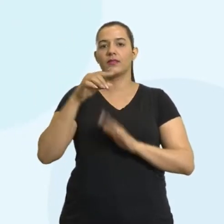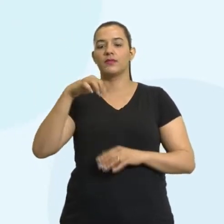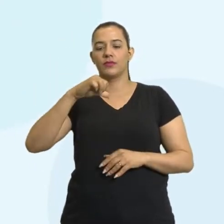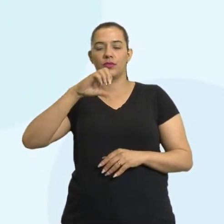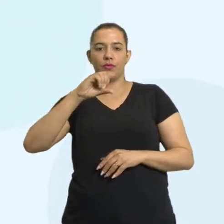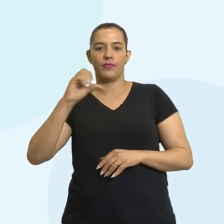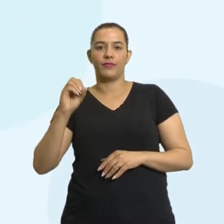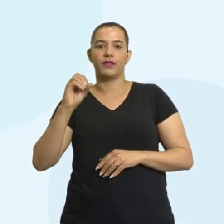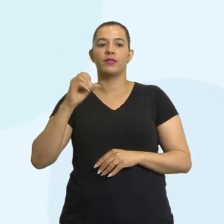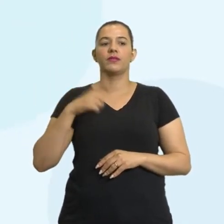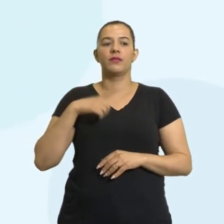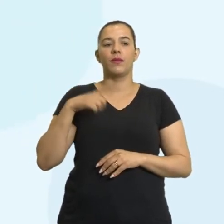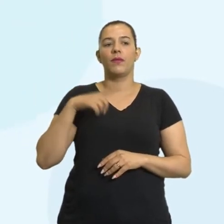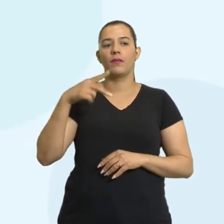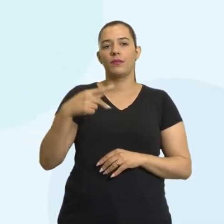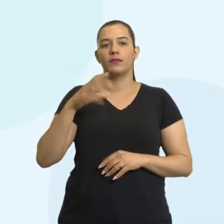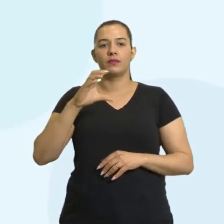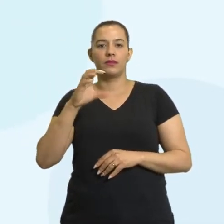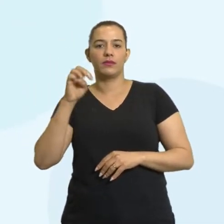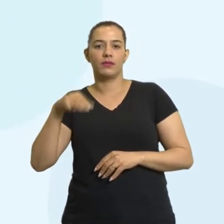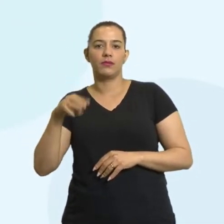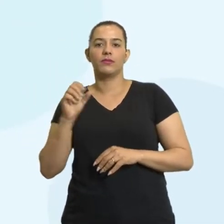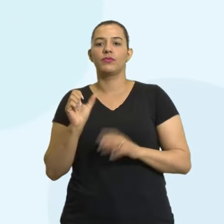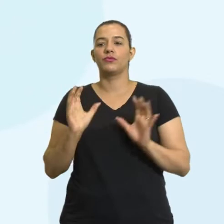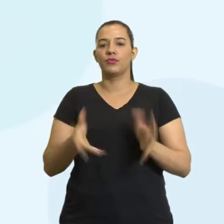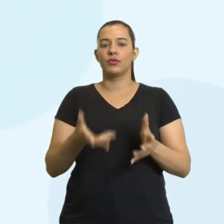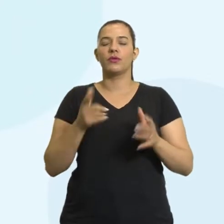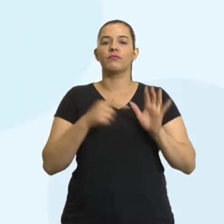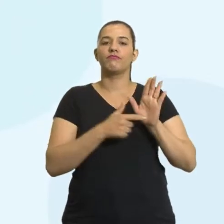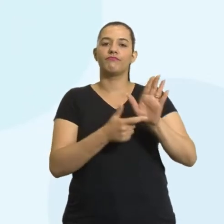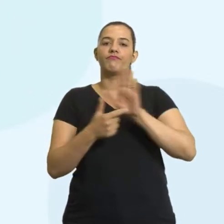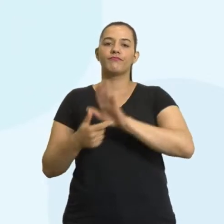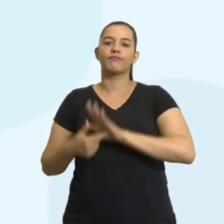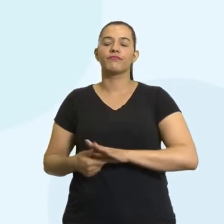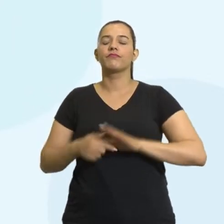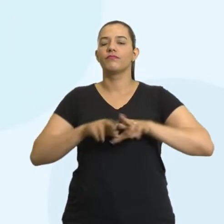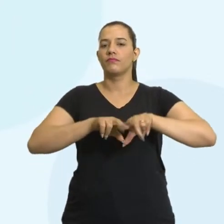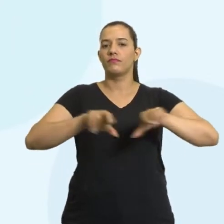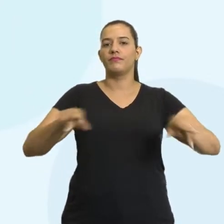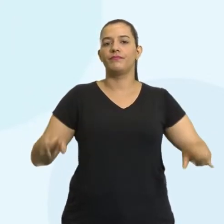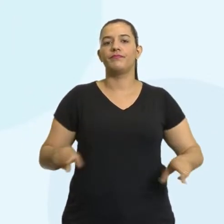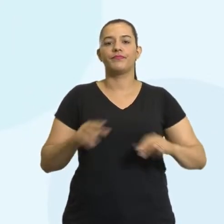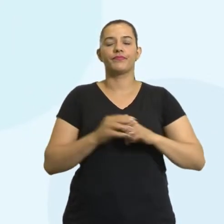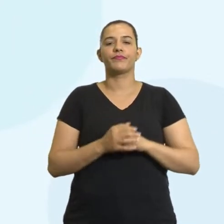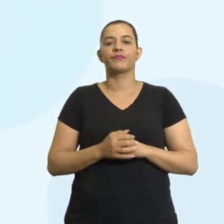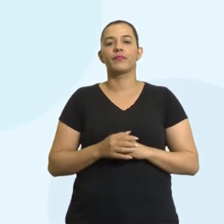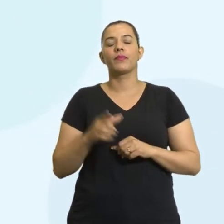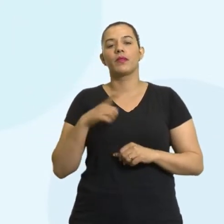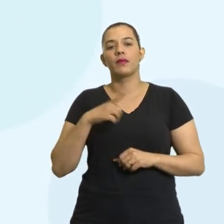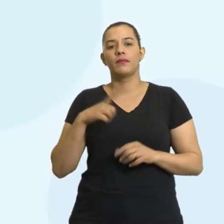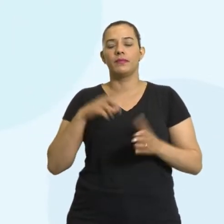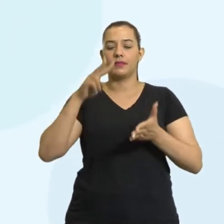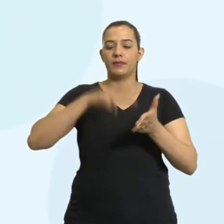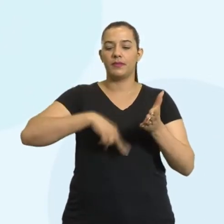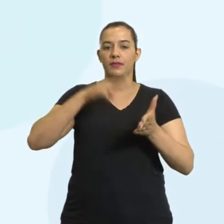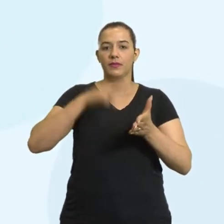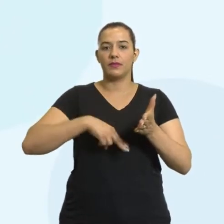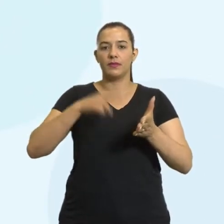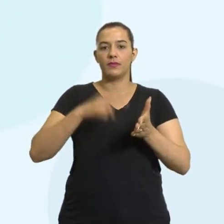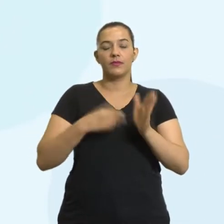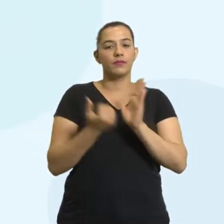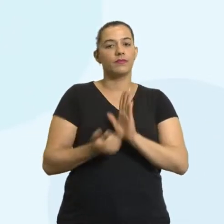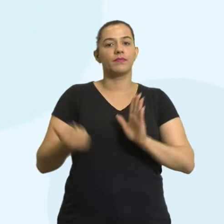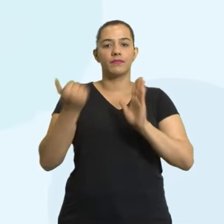PCNs já traziam a questão das múltiplas semioses, da questão da leitura de forma muito